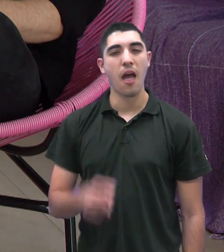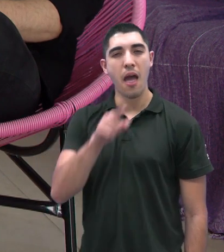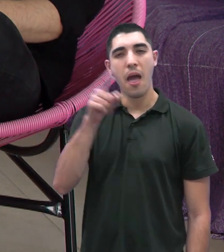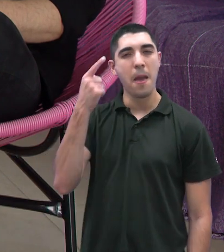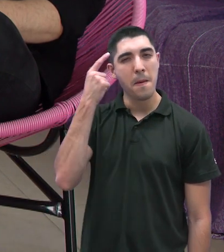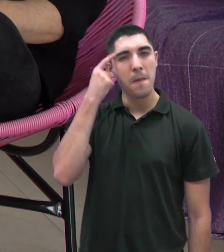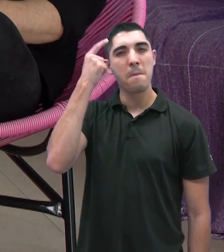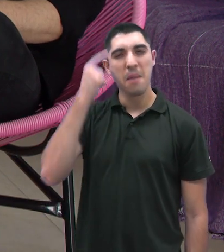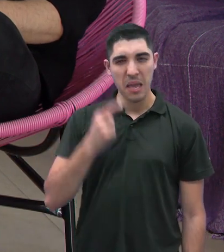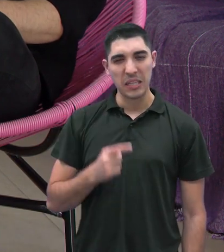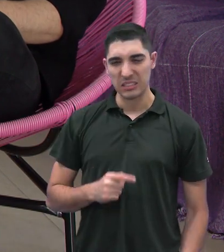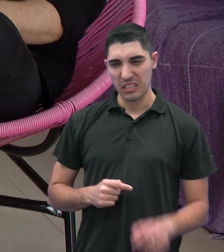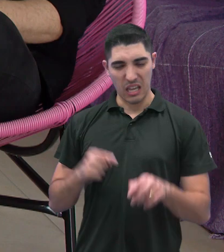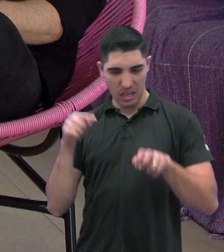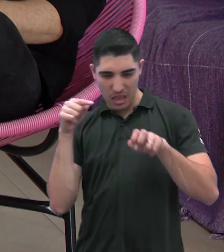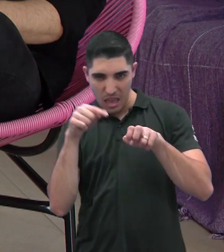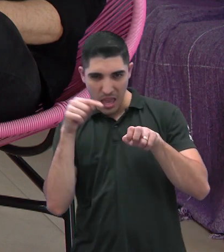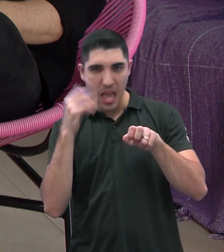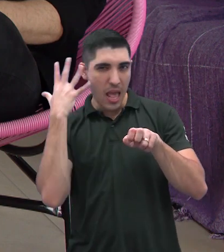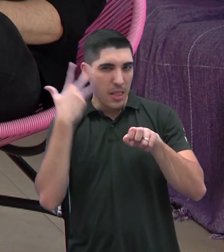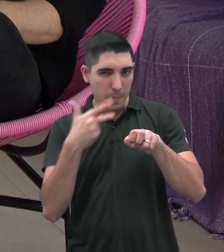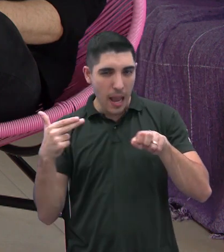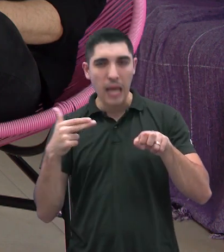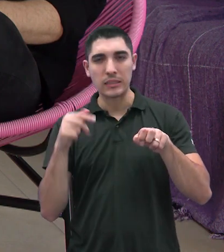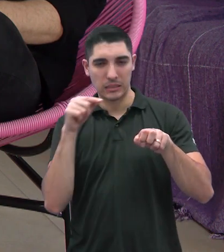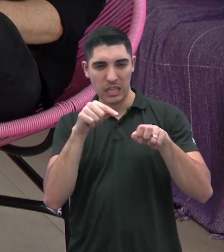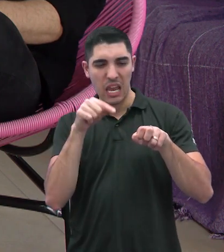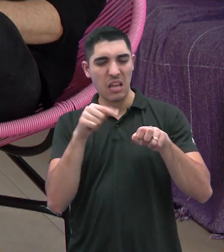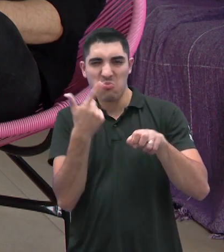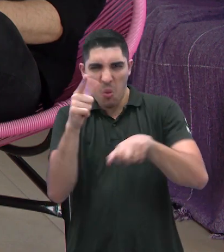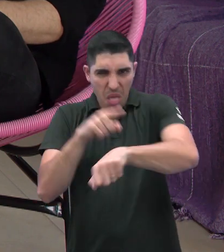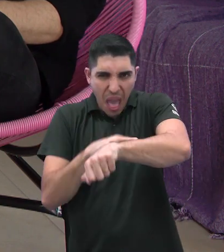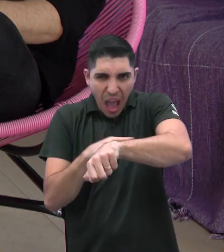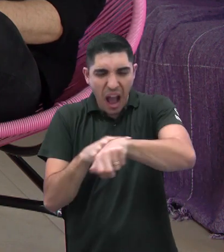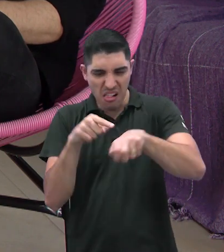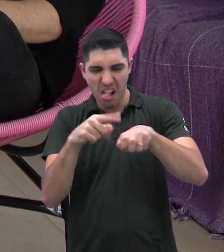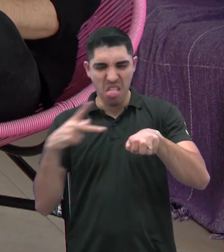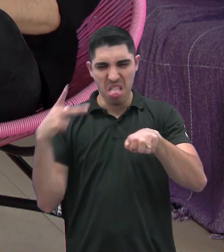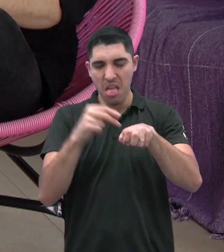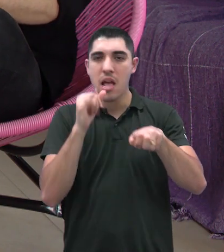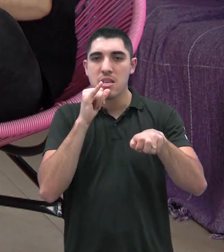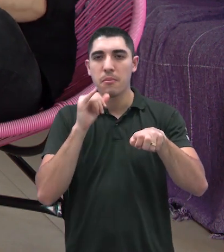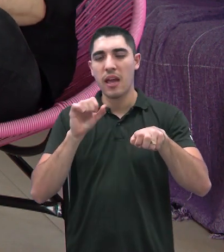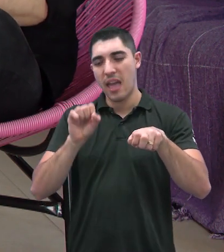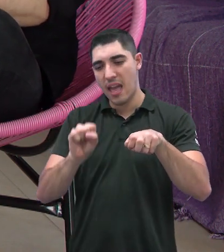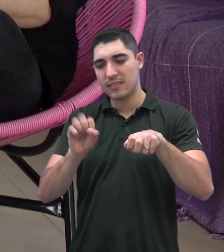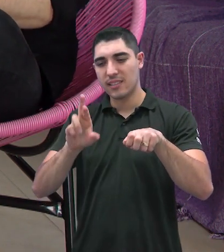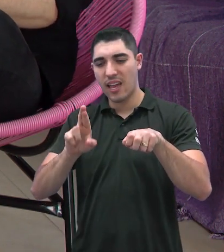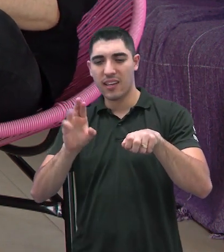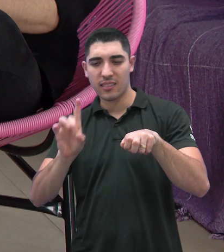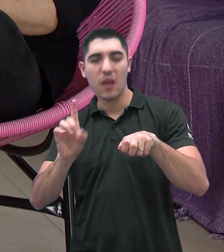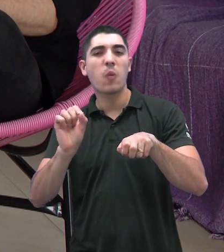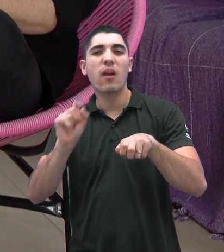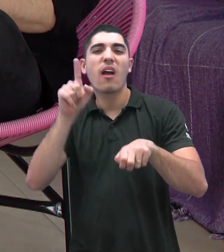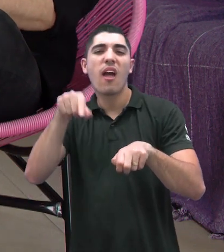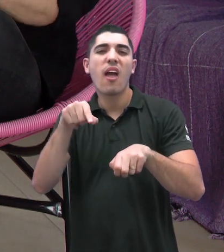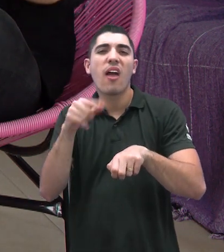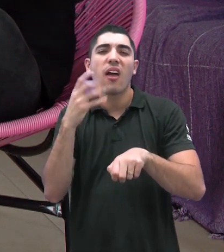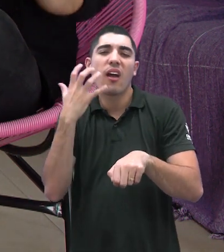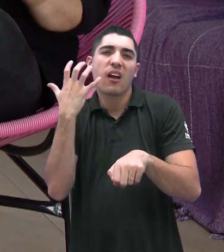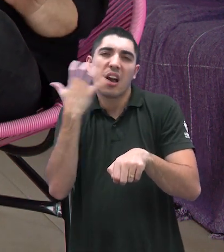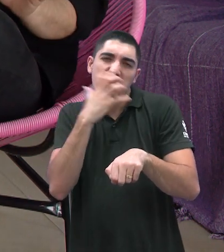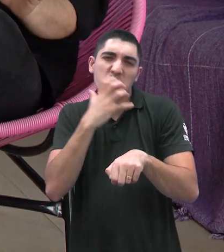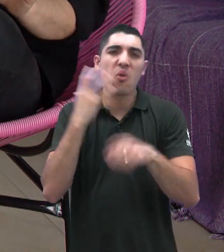Se engana quem pensa que só sofre maus tratos aquele bichinho que de repente não tem raça, tá? O famoso SRD, sem raça definida,